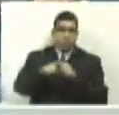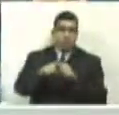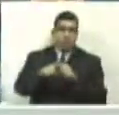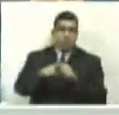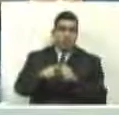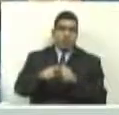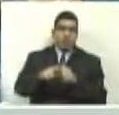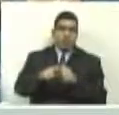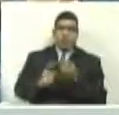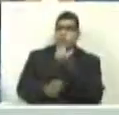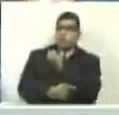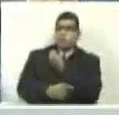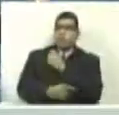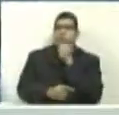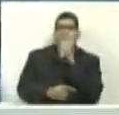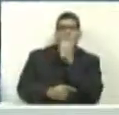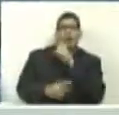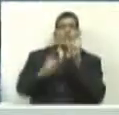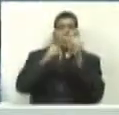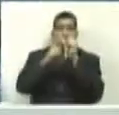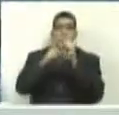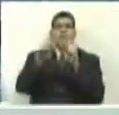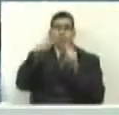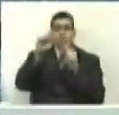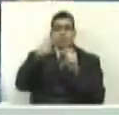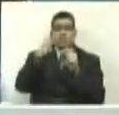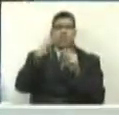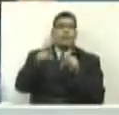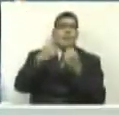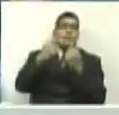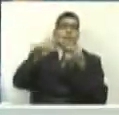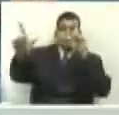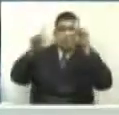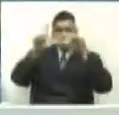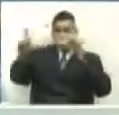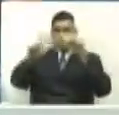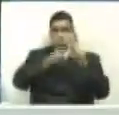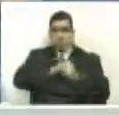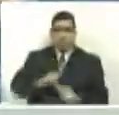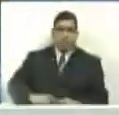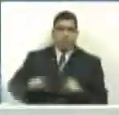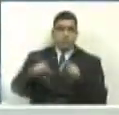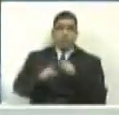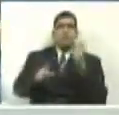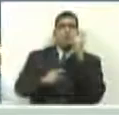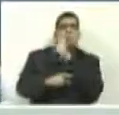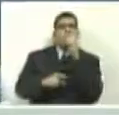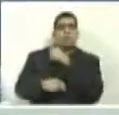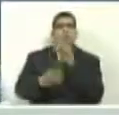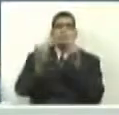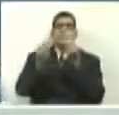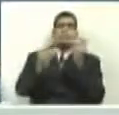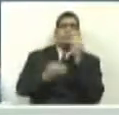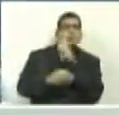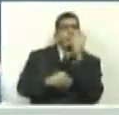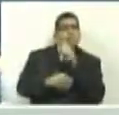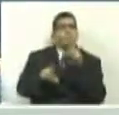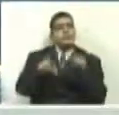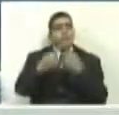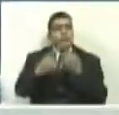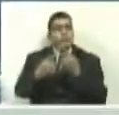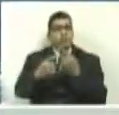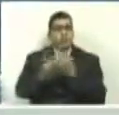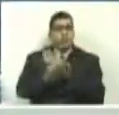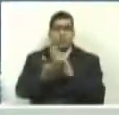mentem. As palavras mentem. A propaganda governamental mente muito. Mas os números